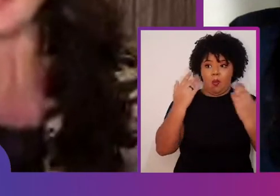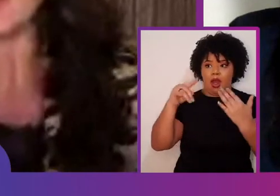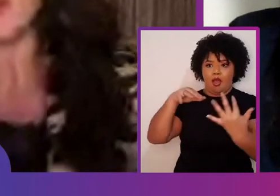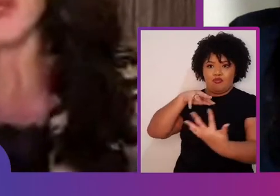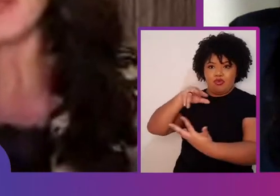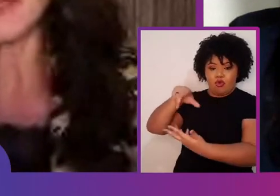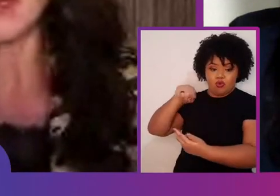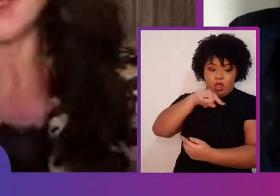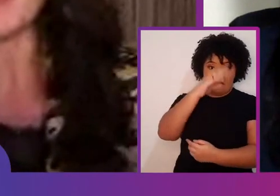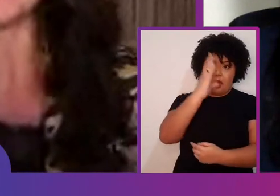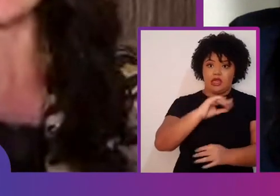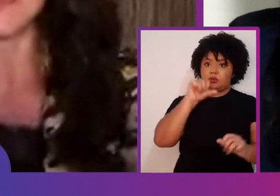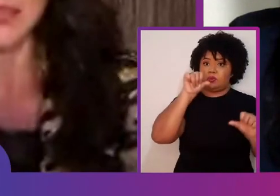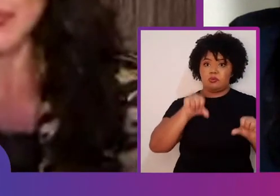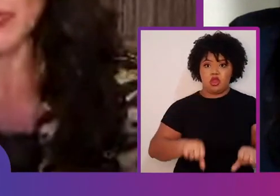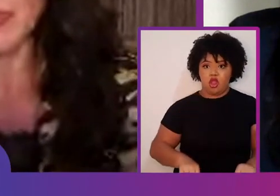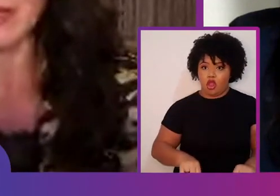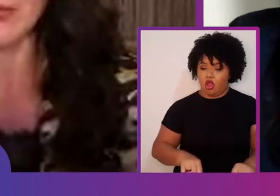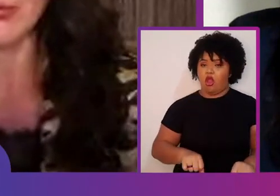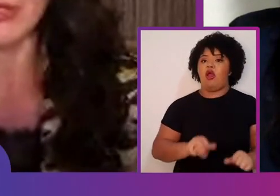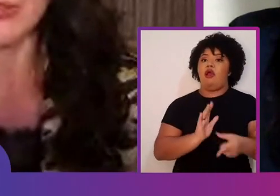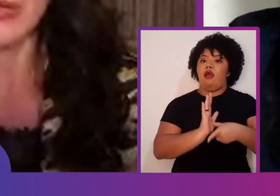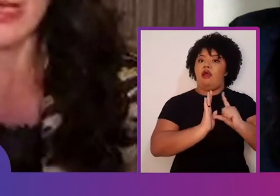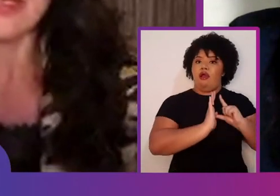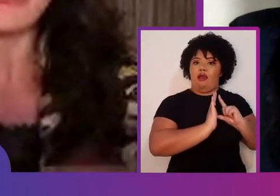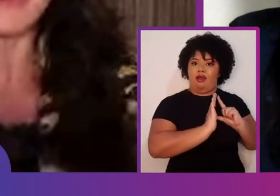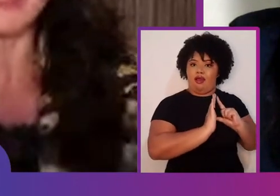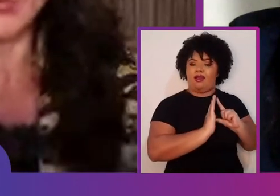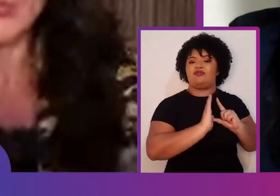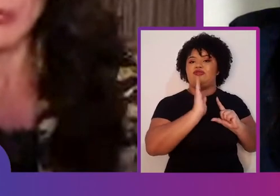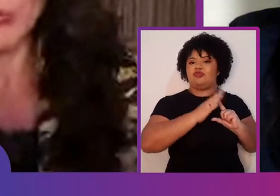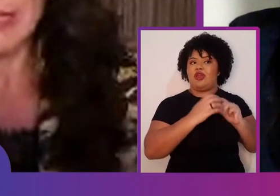já estavam no pré-pandemia bastante preocupadas com isso.